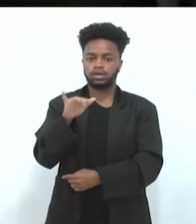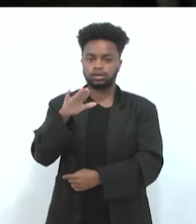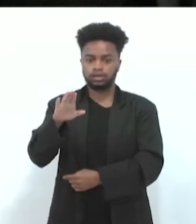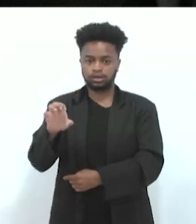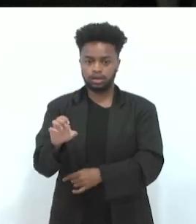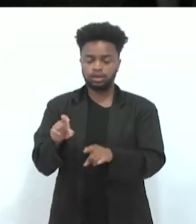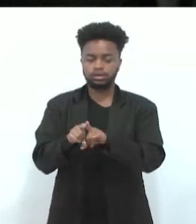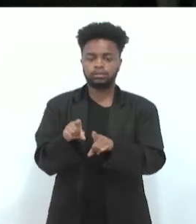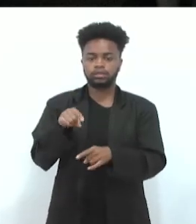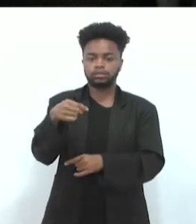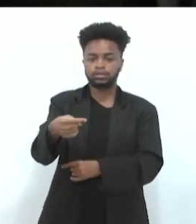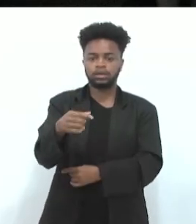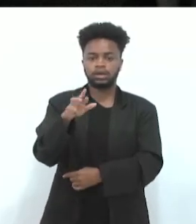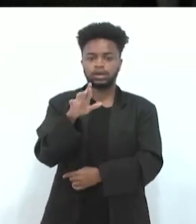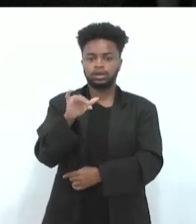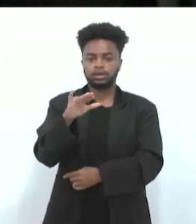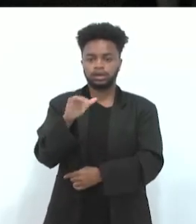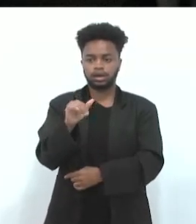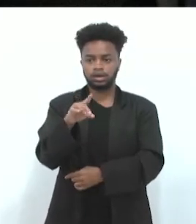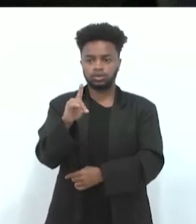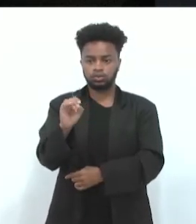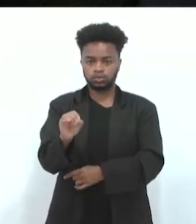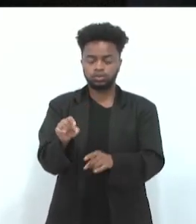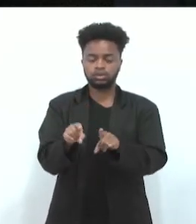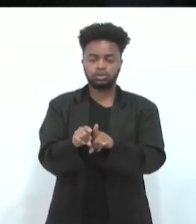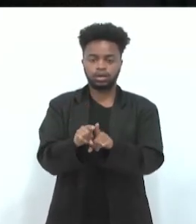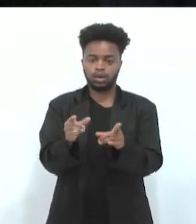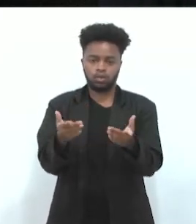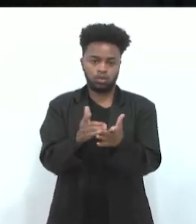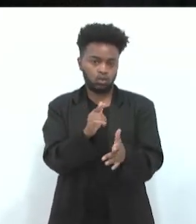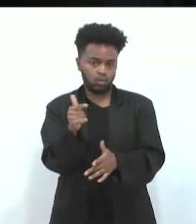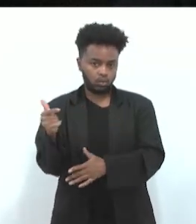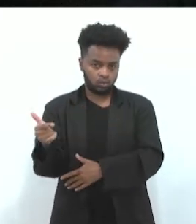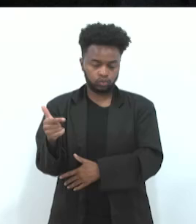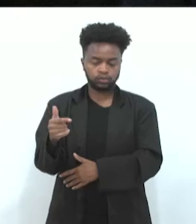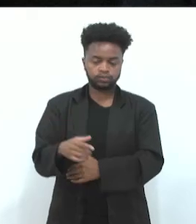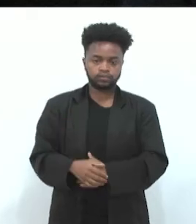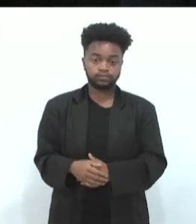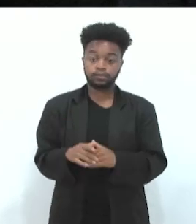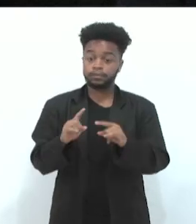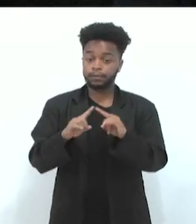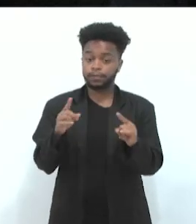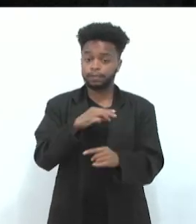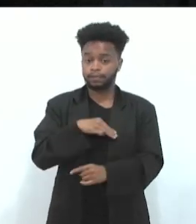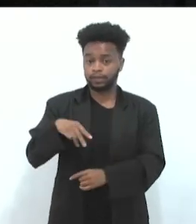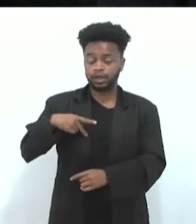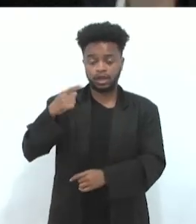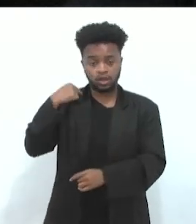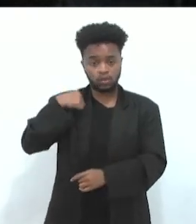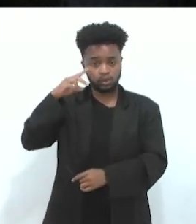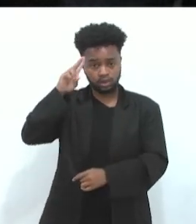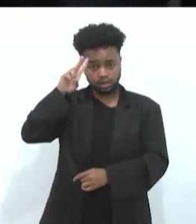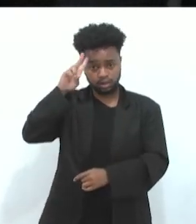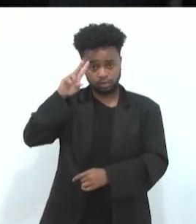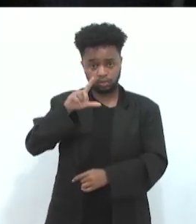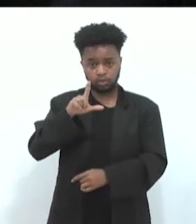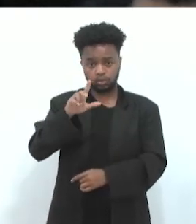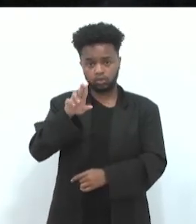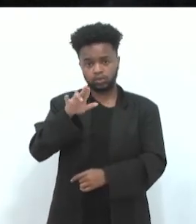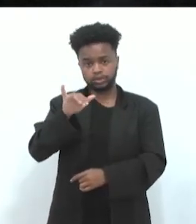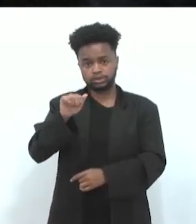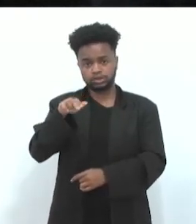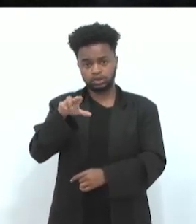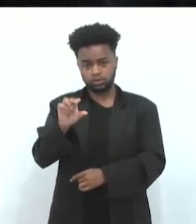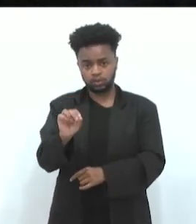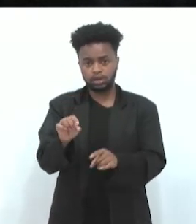Dr. Ricardo Cardoso e agora o Dr. Ricardo Couto. No Ministério Público, eu me lembro bem do Dr. Luciano Matos e